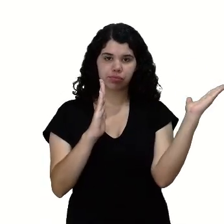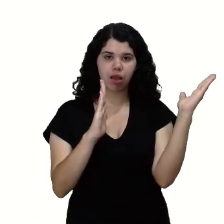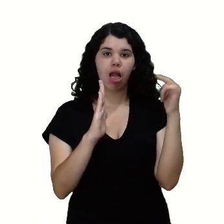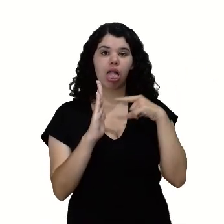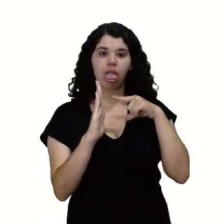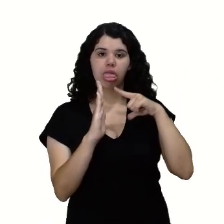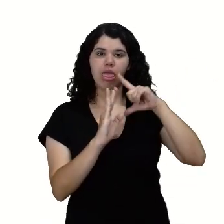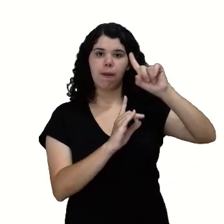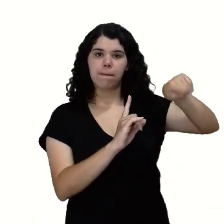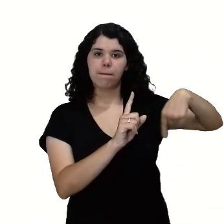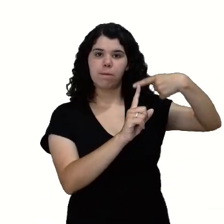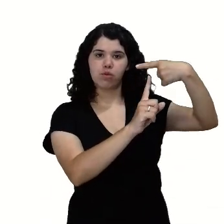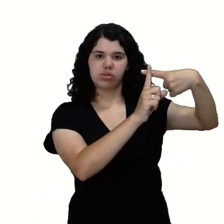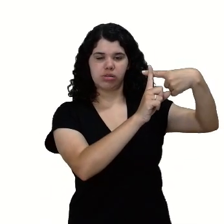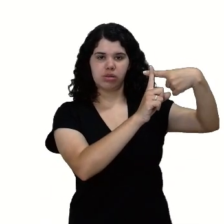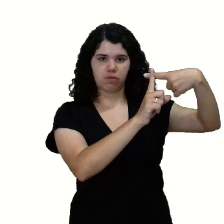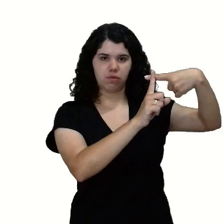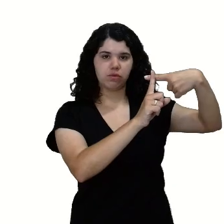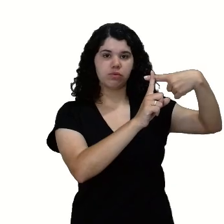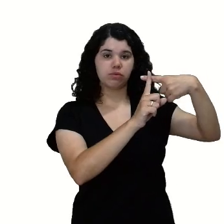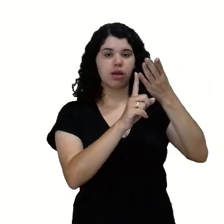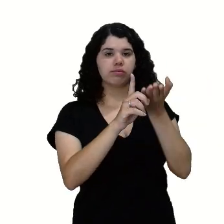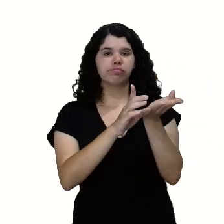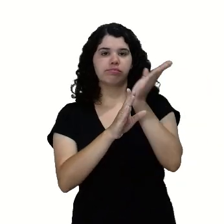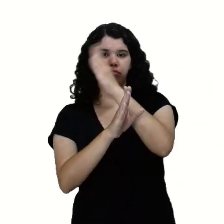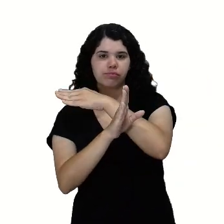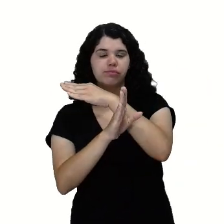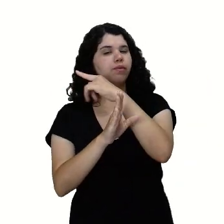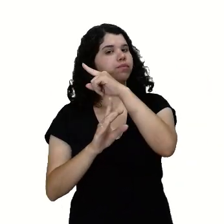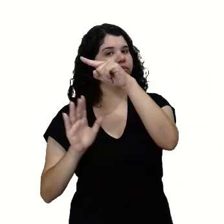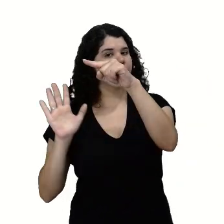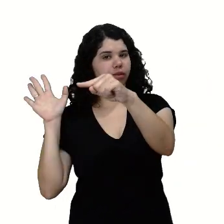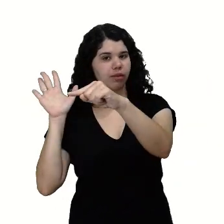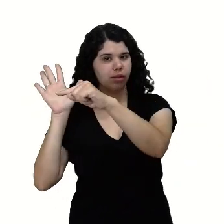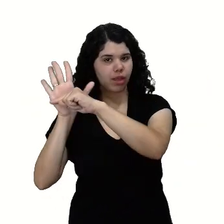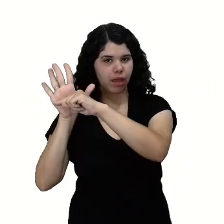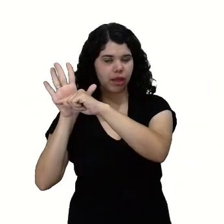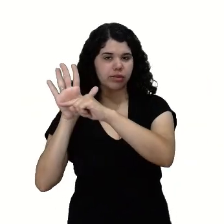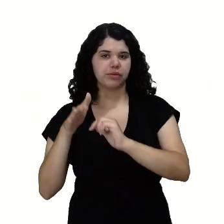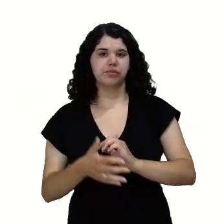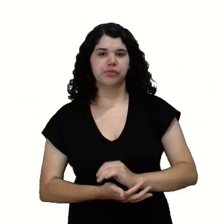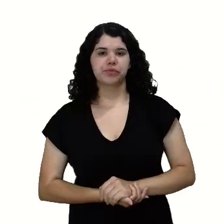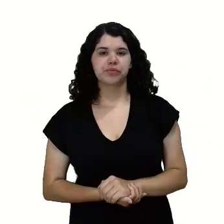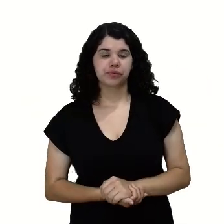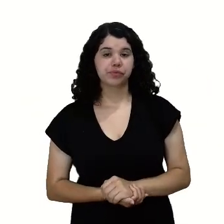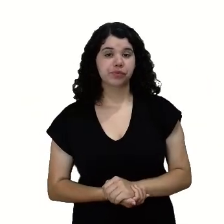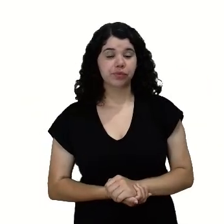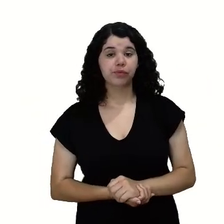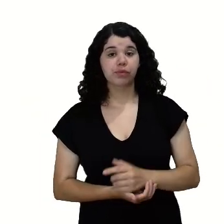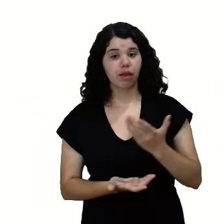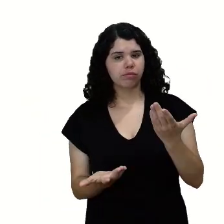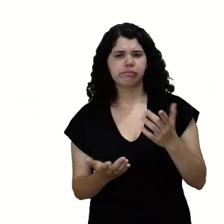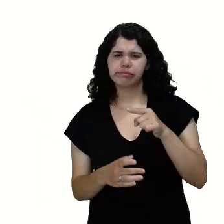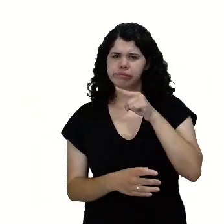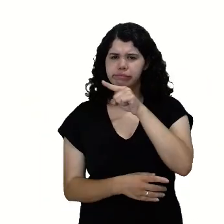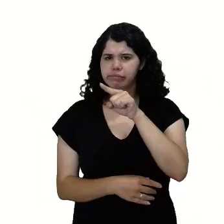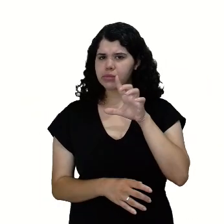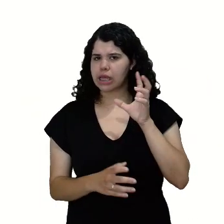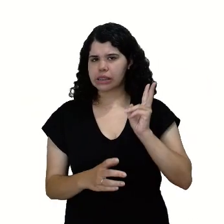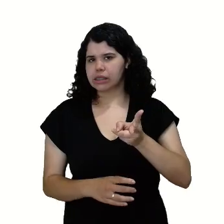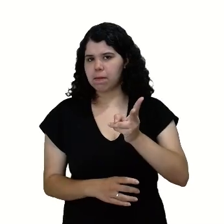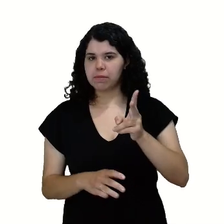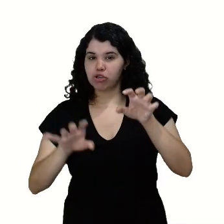nós teremos os números positivos e para o lado esquerdo teremos os números negativos. É basicamente isso